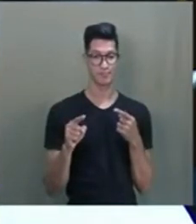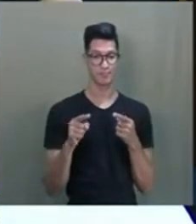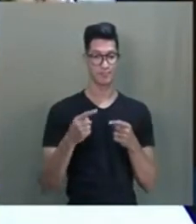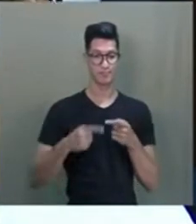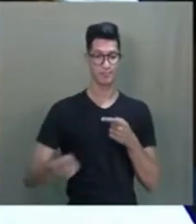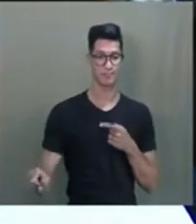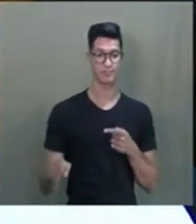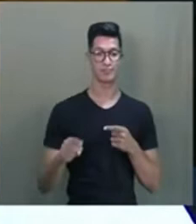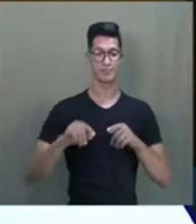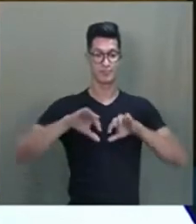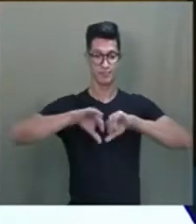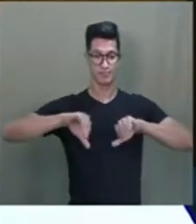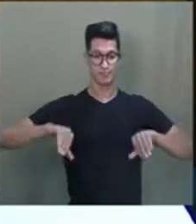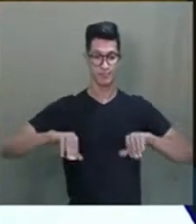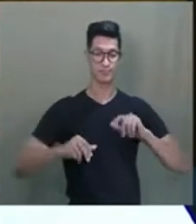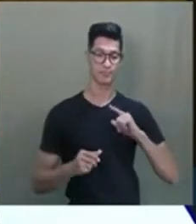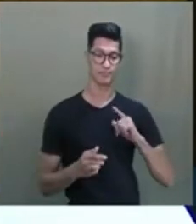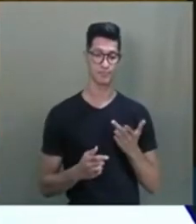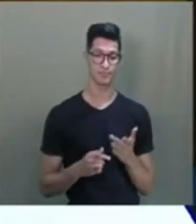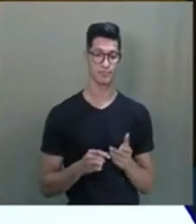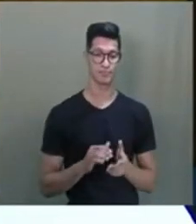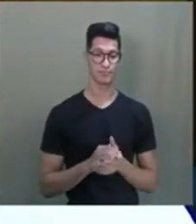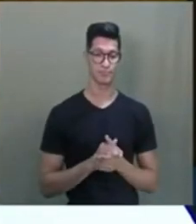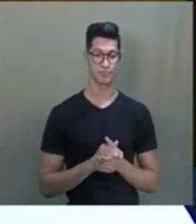irreconciliáveis os dividiram.